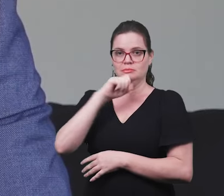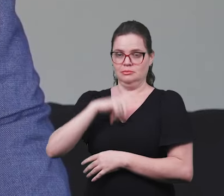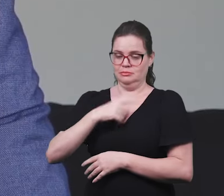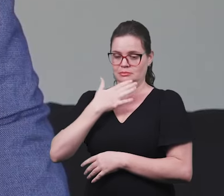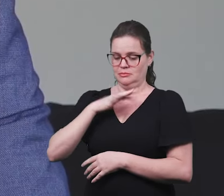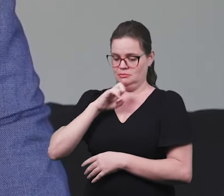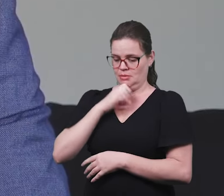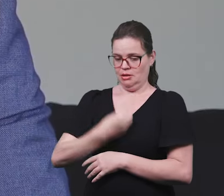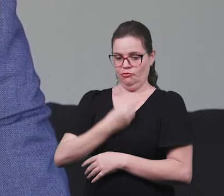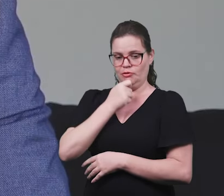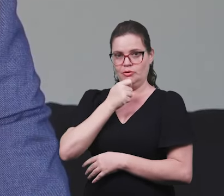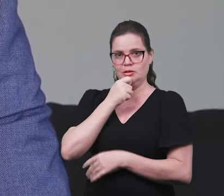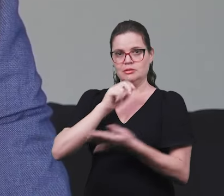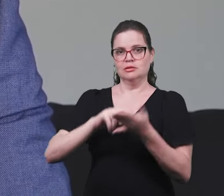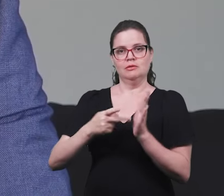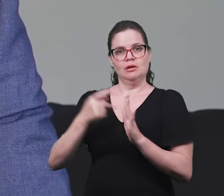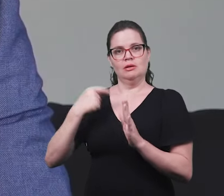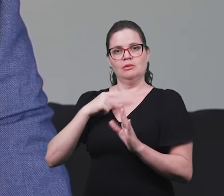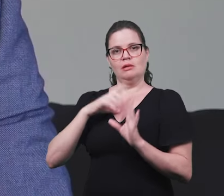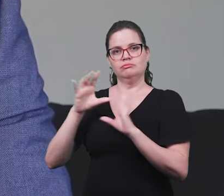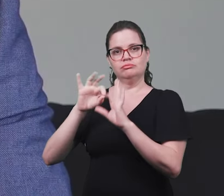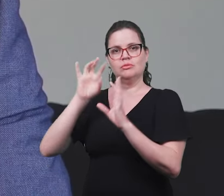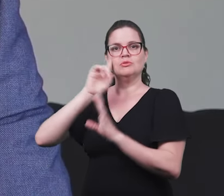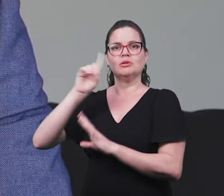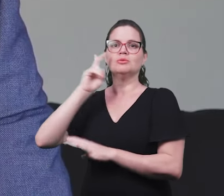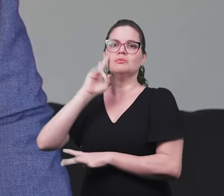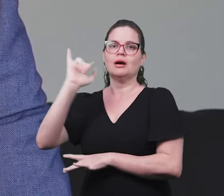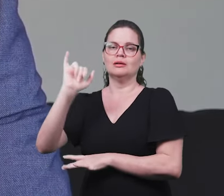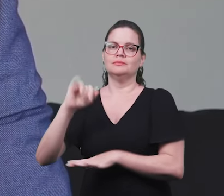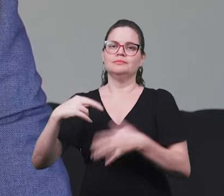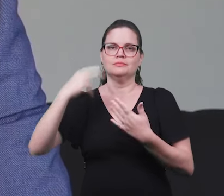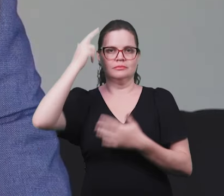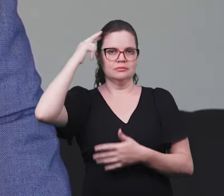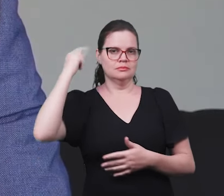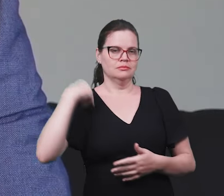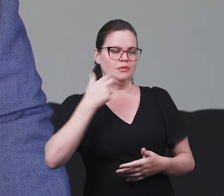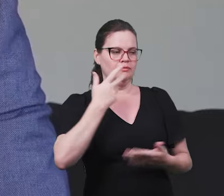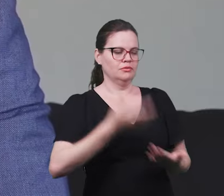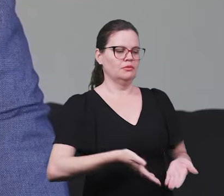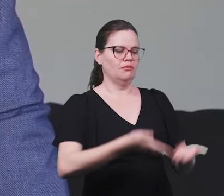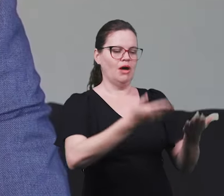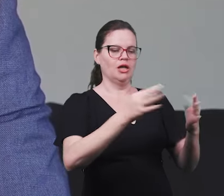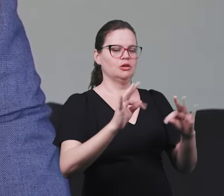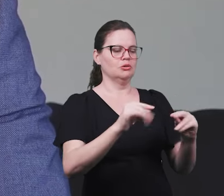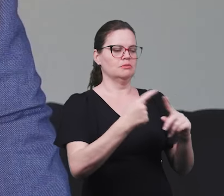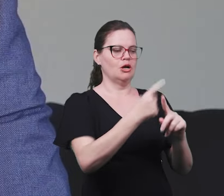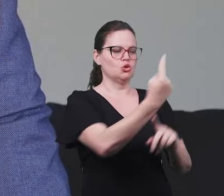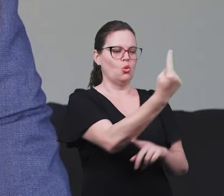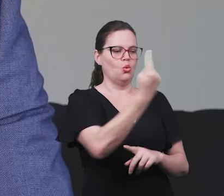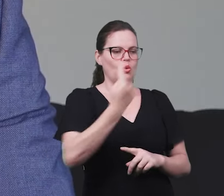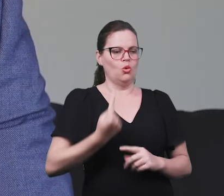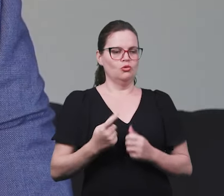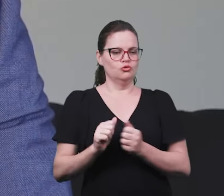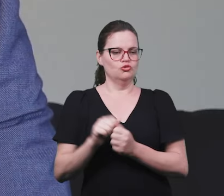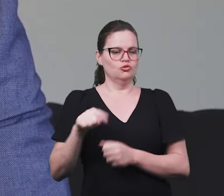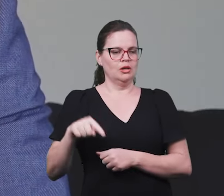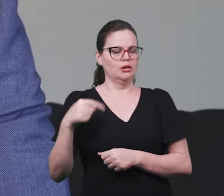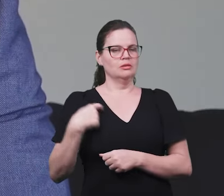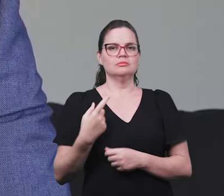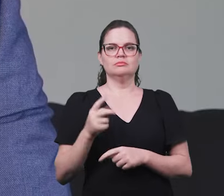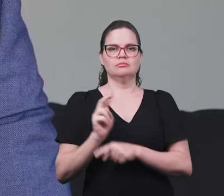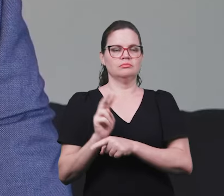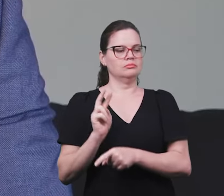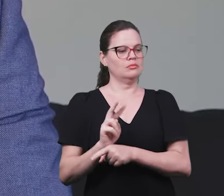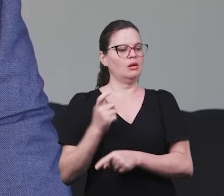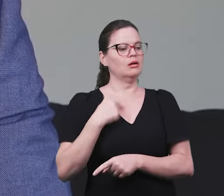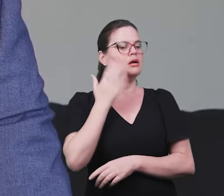pai ainda está vivo. E por isso que José disse: todos podem ir, mas um de vocês vai ficar aqui como refém,